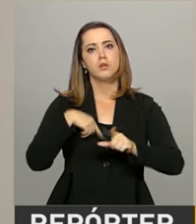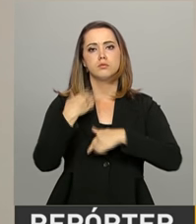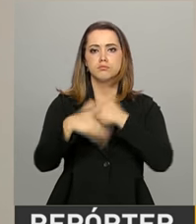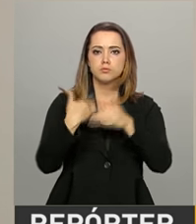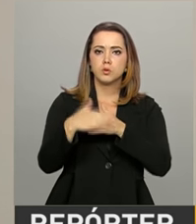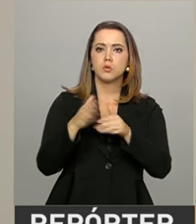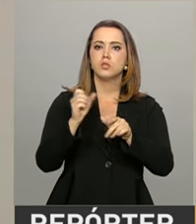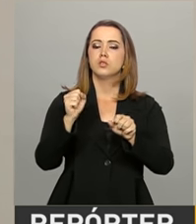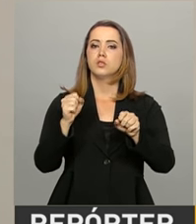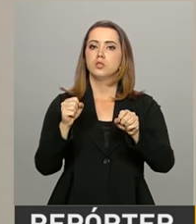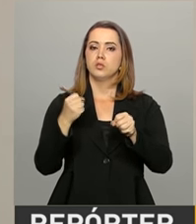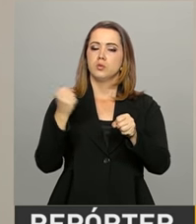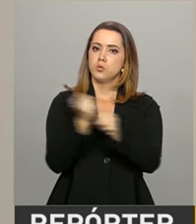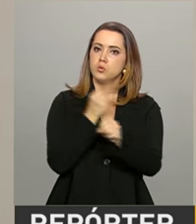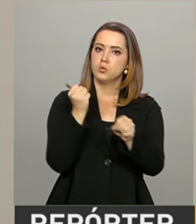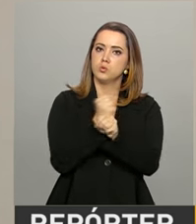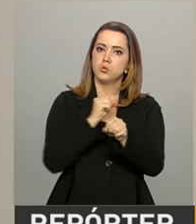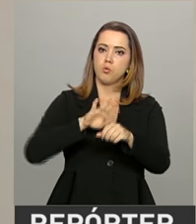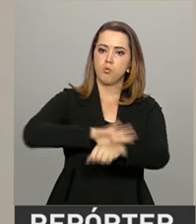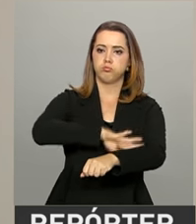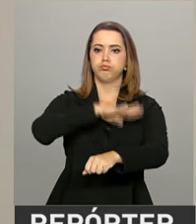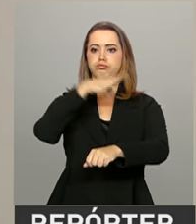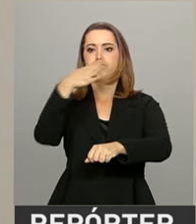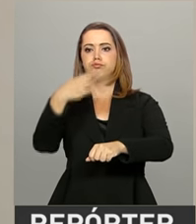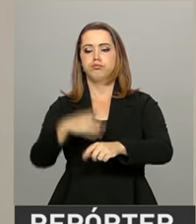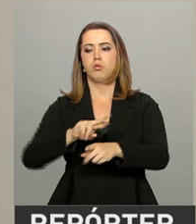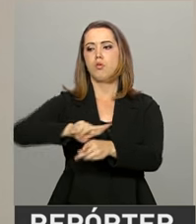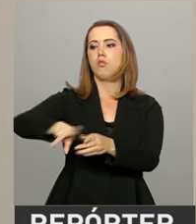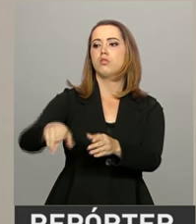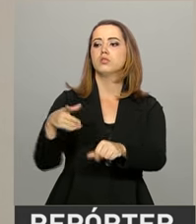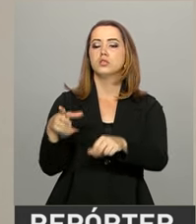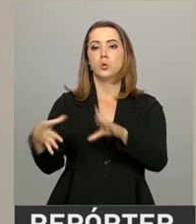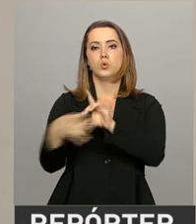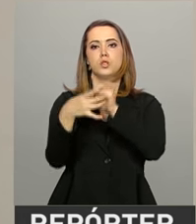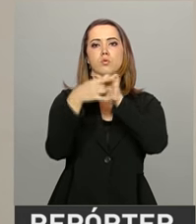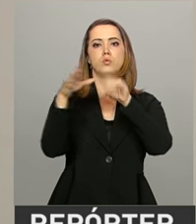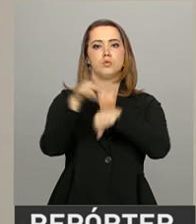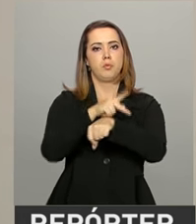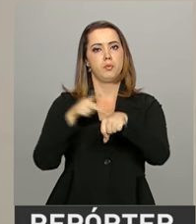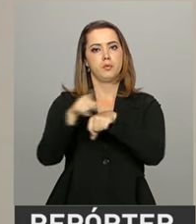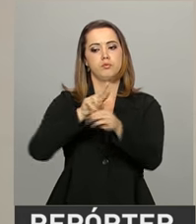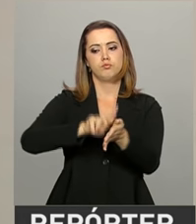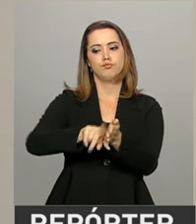de construir pontes entre diferentes países de diferentes níveis de desenvolvimento.